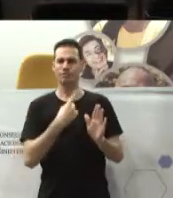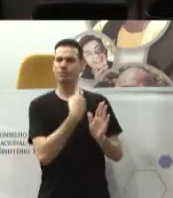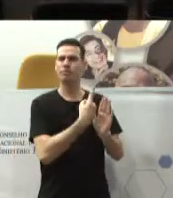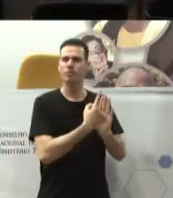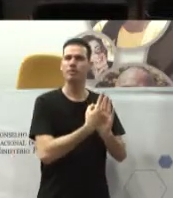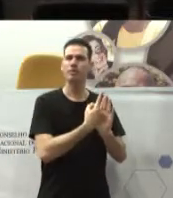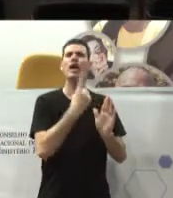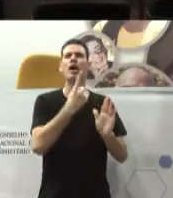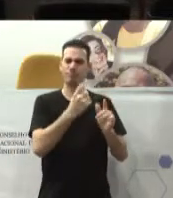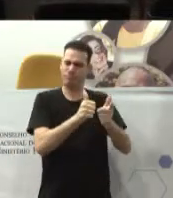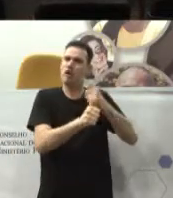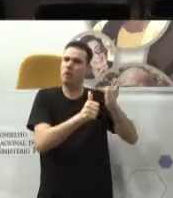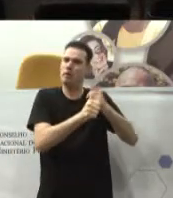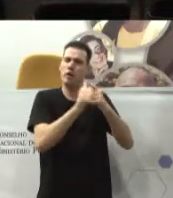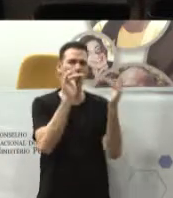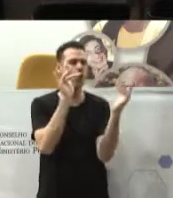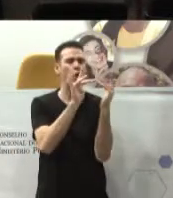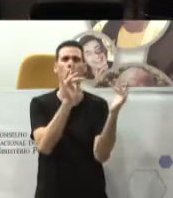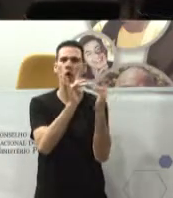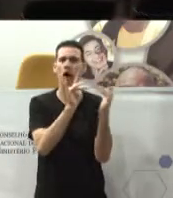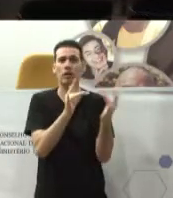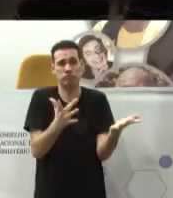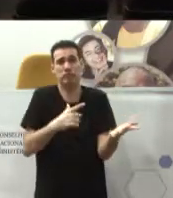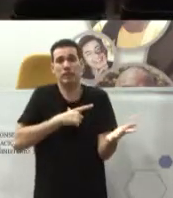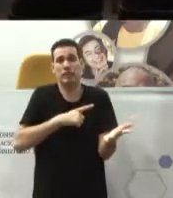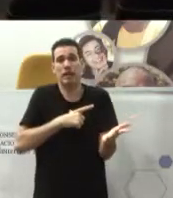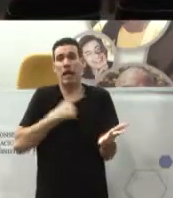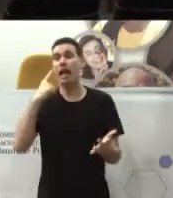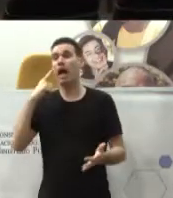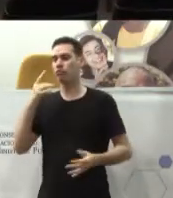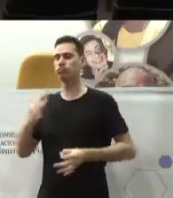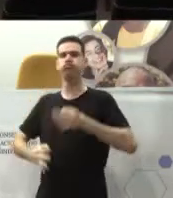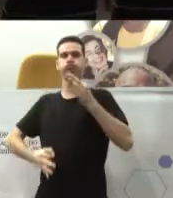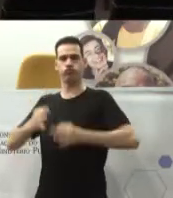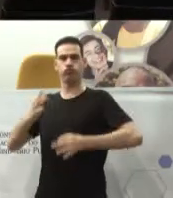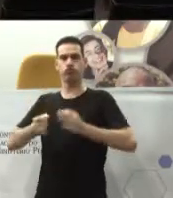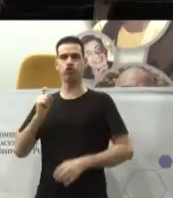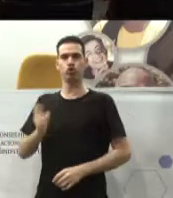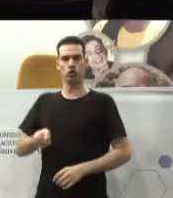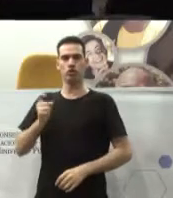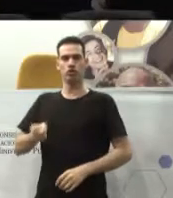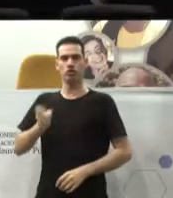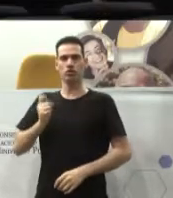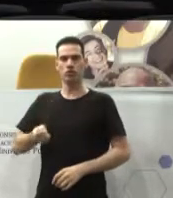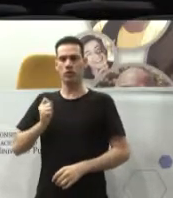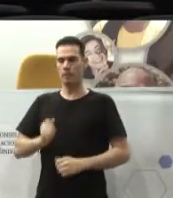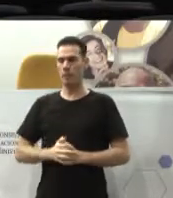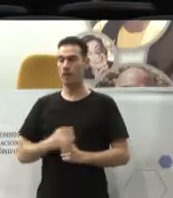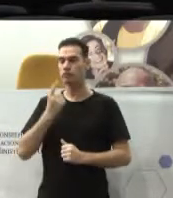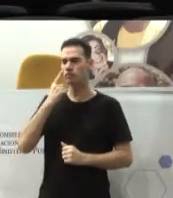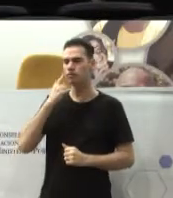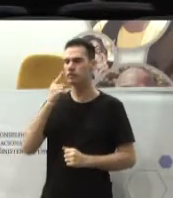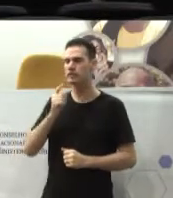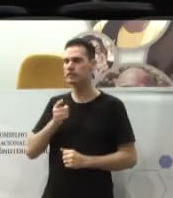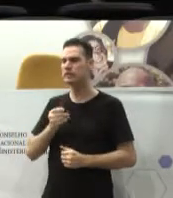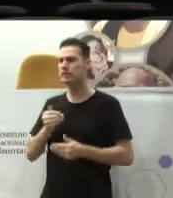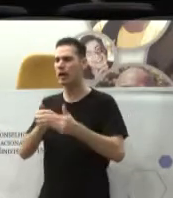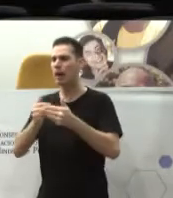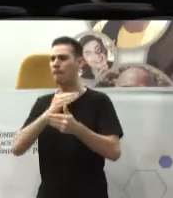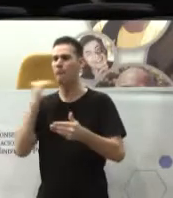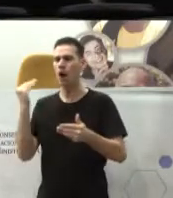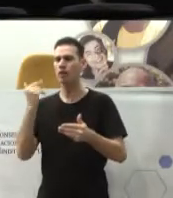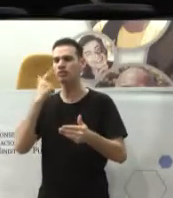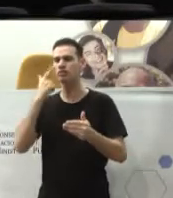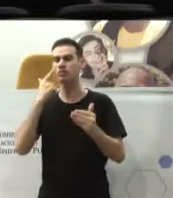mas esse é o primeiro contato que ele vai ter. O juiz chega no plantão, o anúncio de morte iminente. Ele vai ler esses